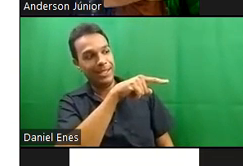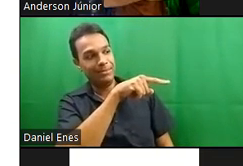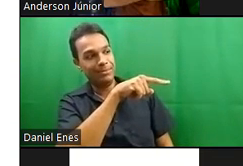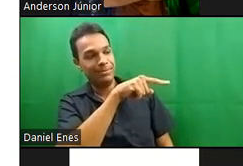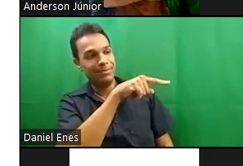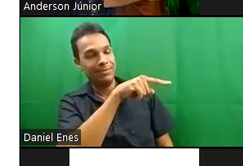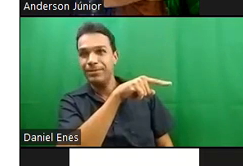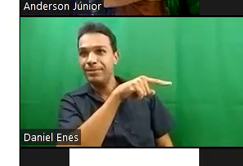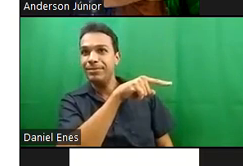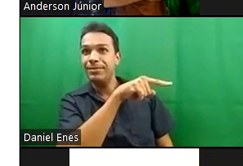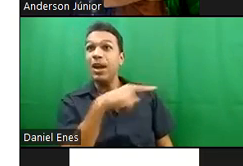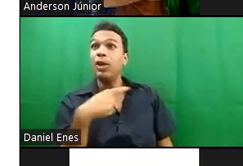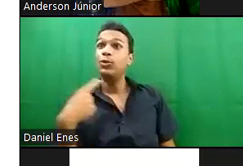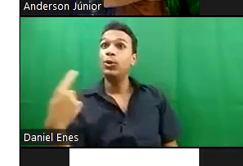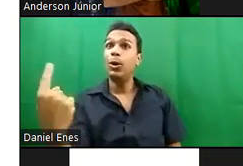ele,